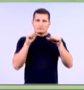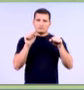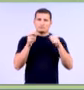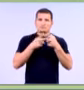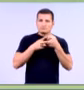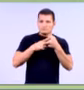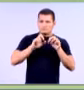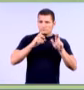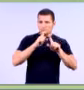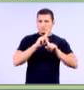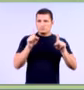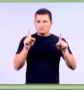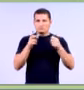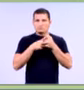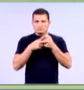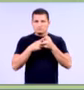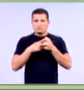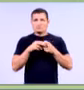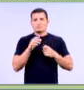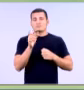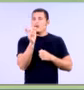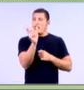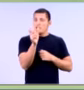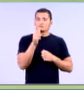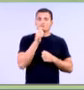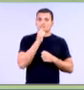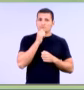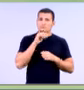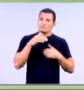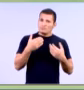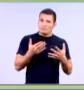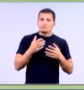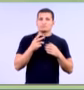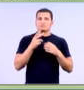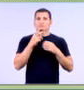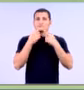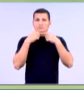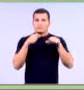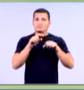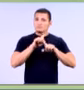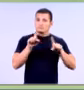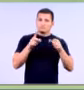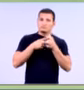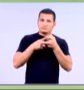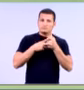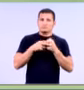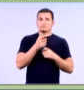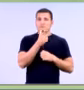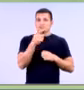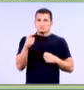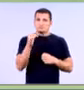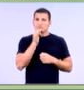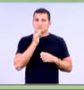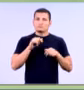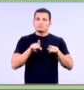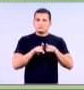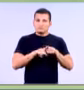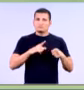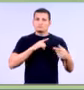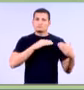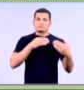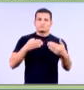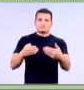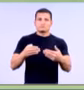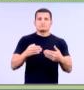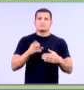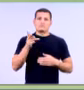Como não tem a palavra, linguagem não verbal. E esses outros exemplos aqui que também acompanham